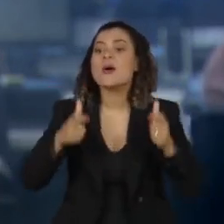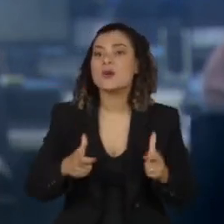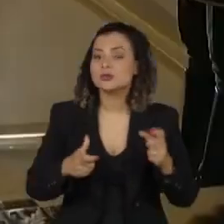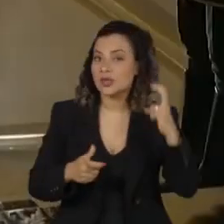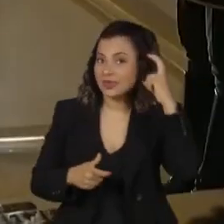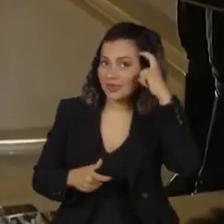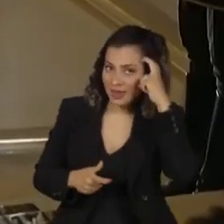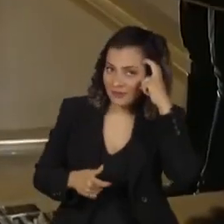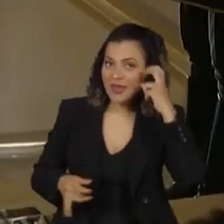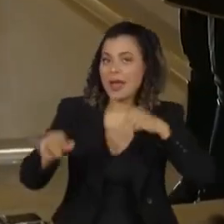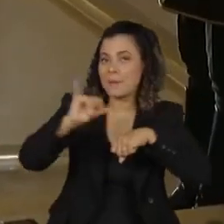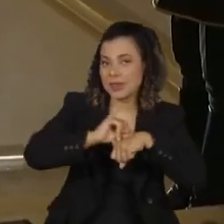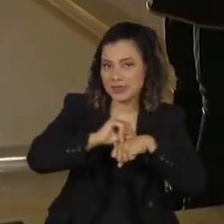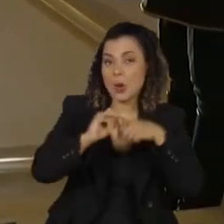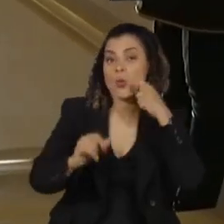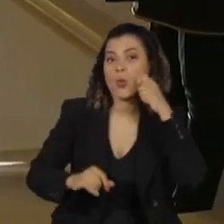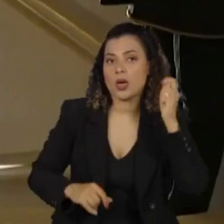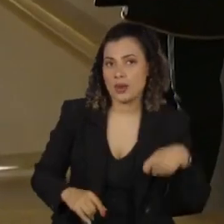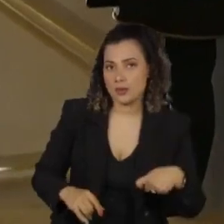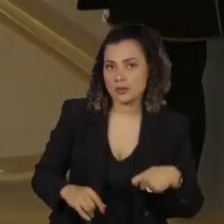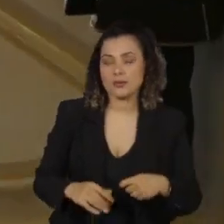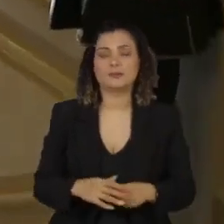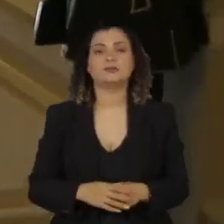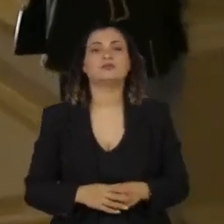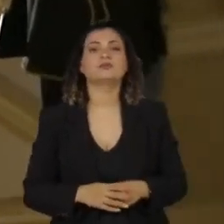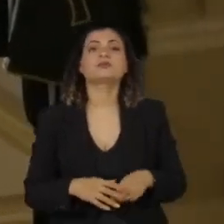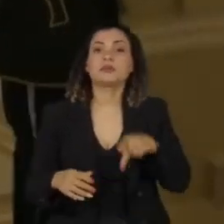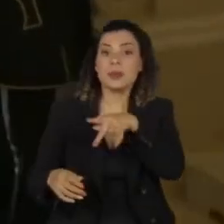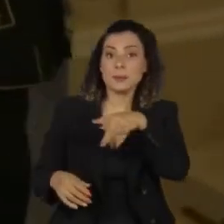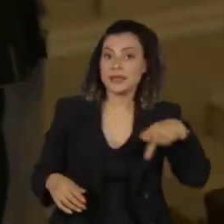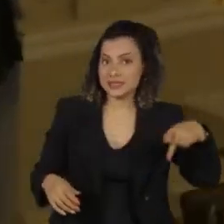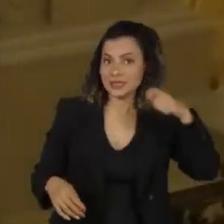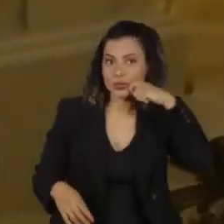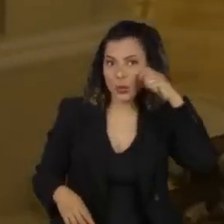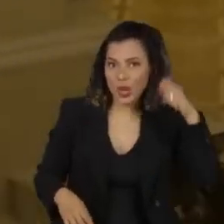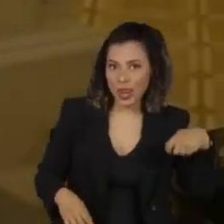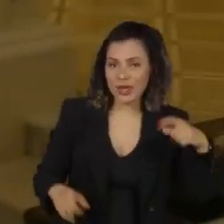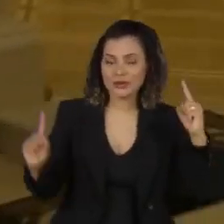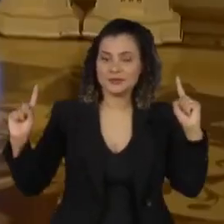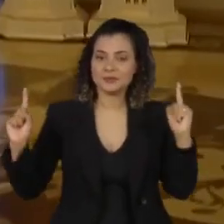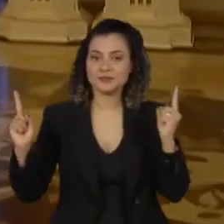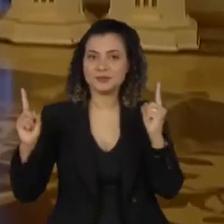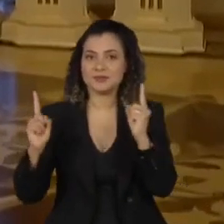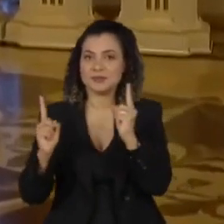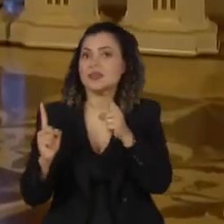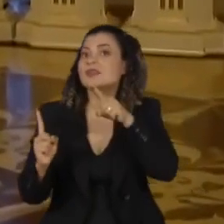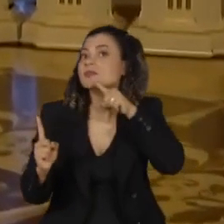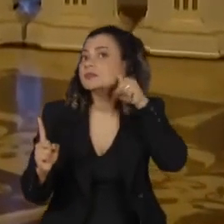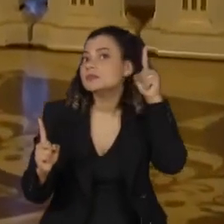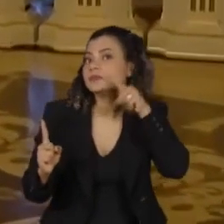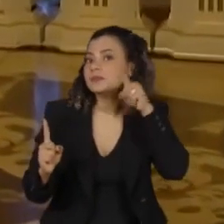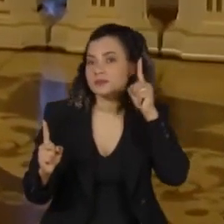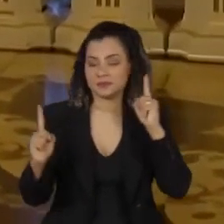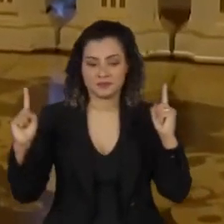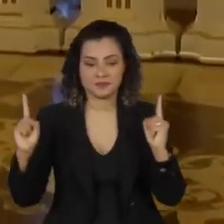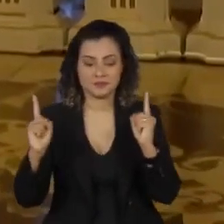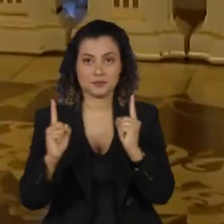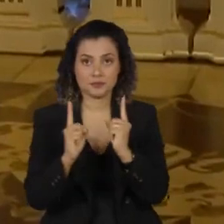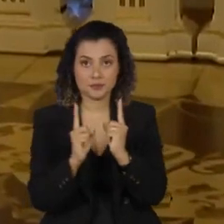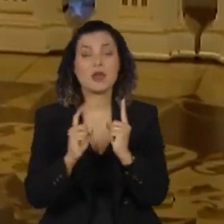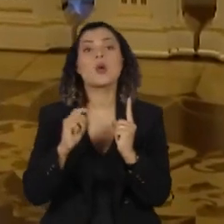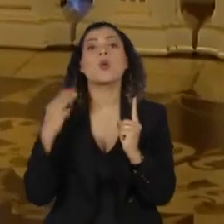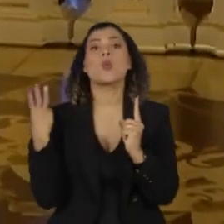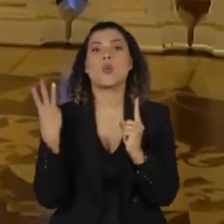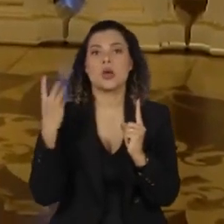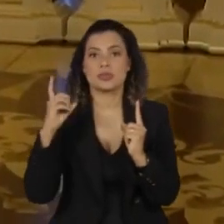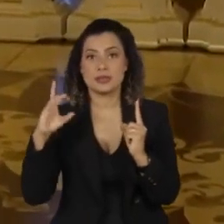da Ucrânia baiden se encontrou com o presidente ucraniano volante disse que Washington ficará ao